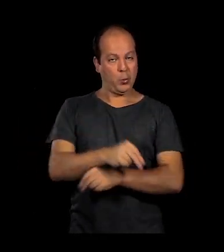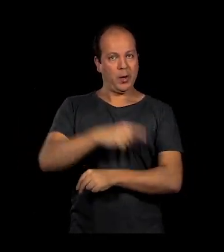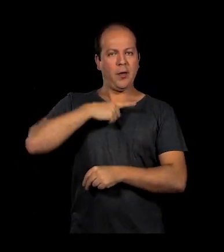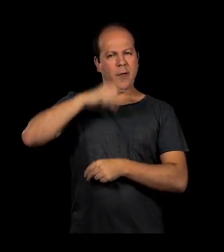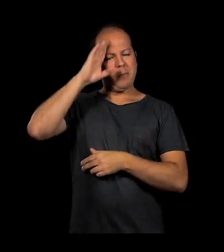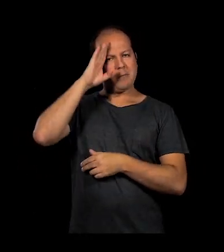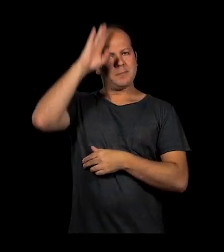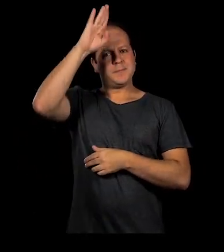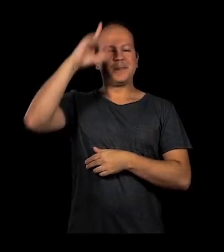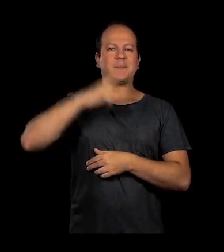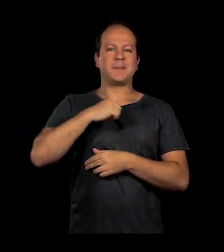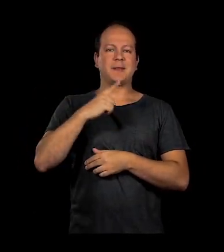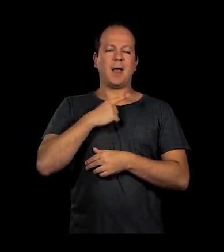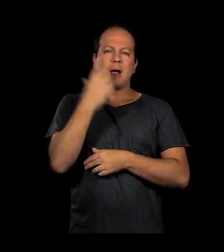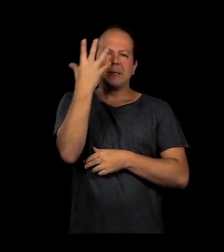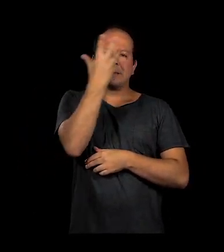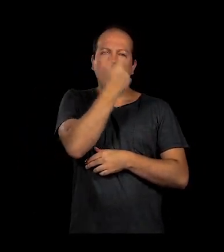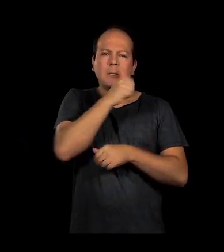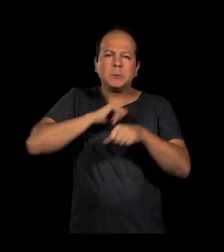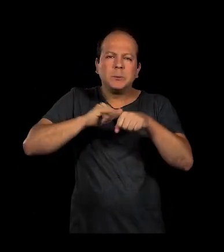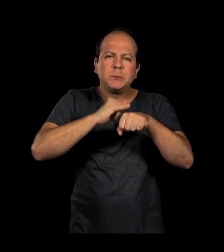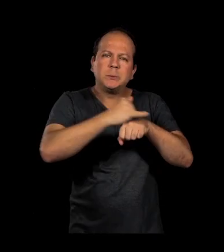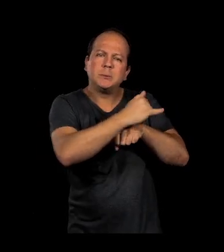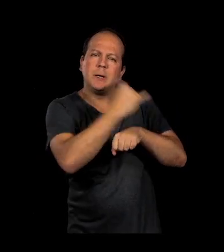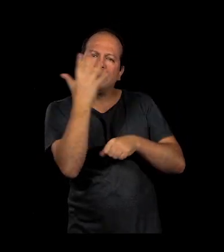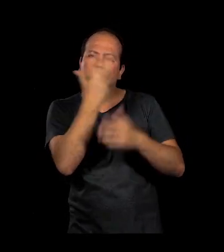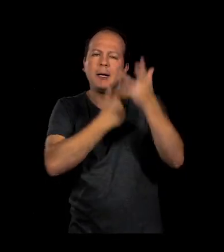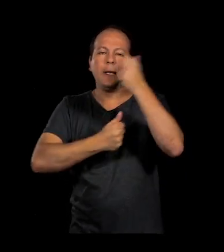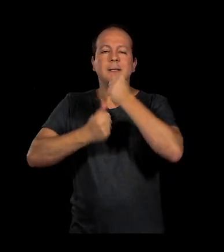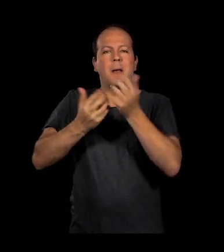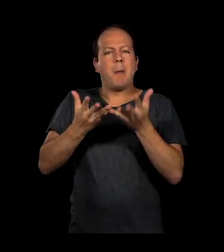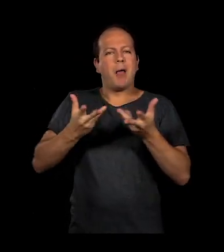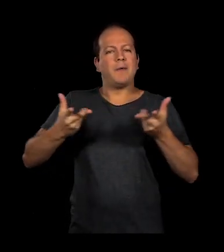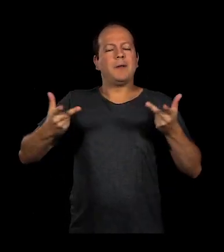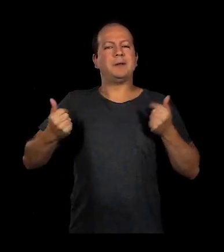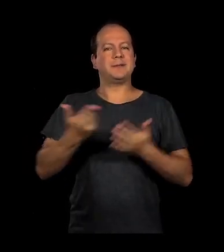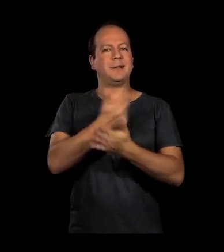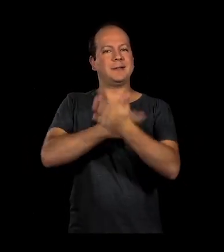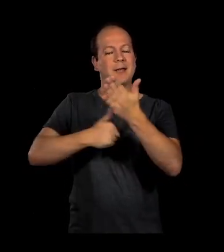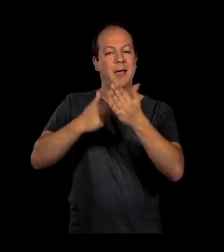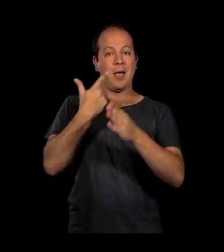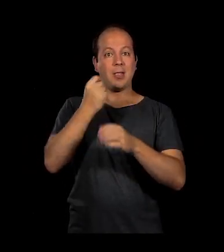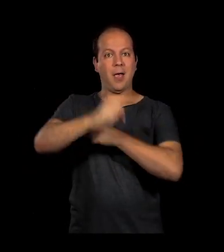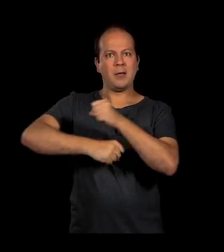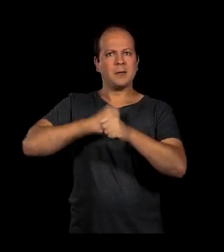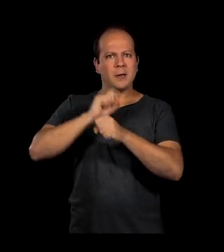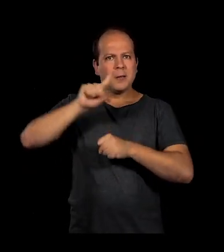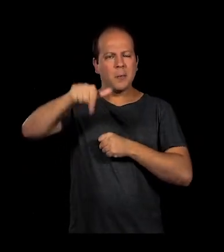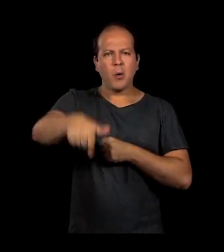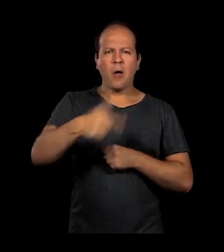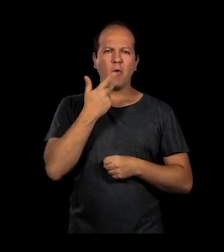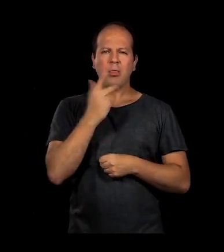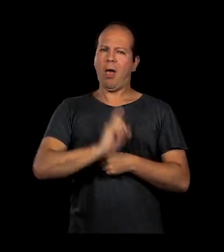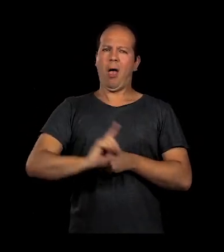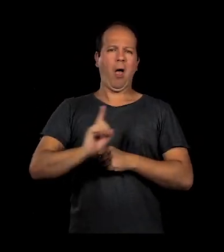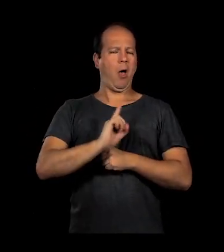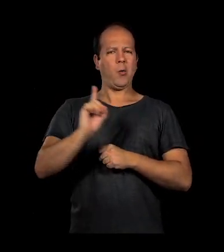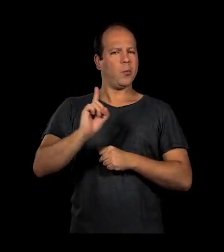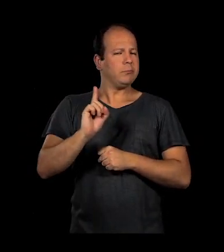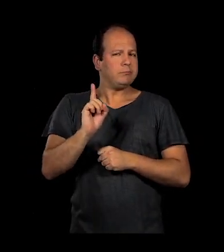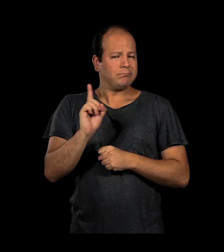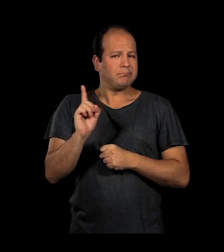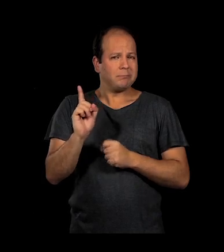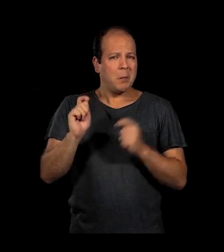priorizei a estética beleza dos desenhos e maravilhoso depois de dez anos depois um cara futebol de interesse 11